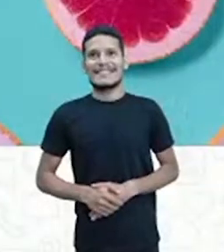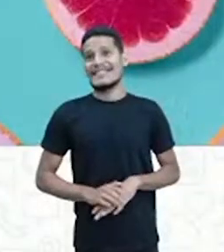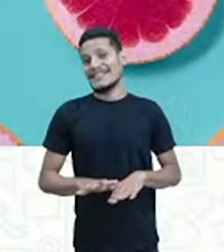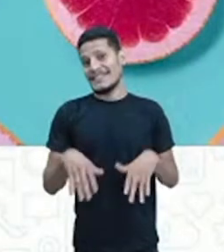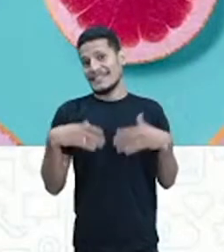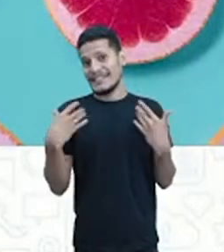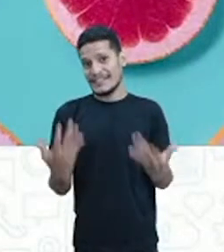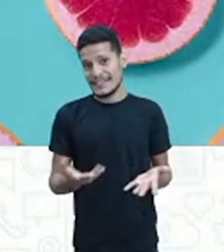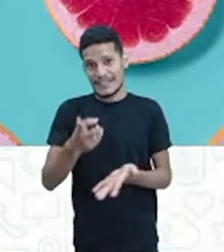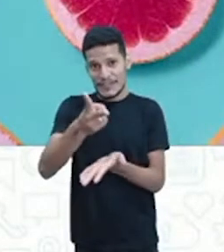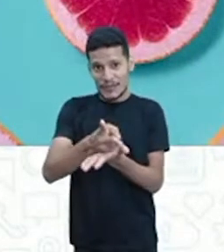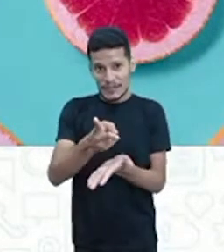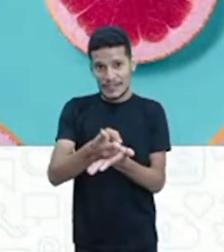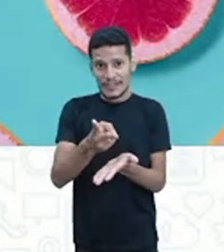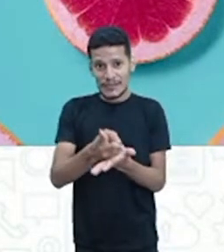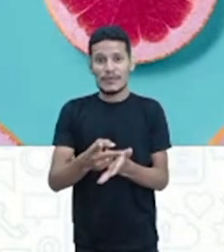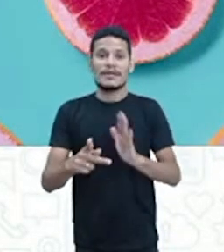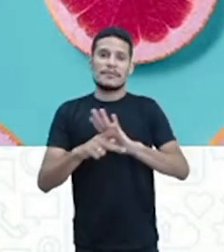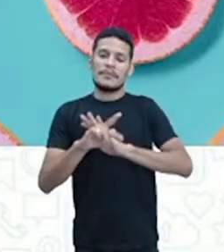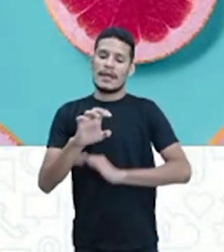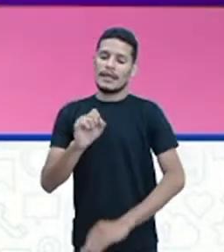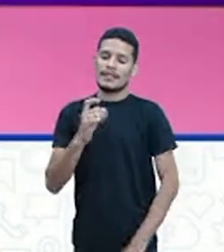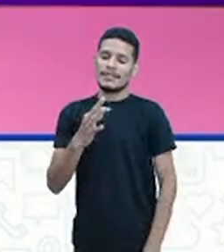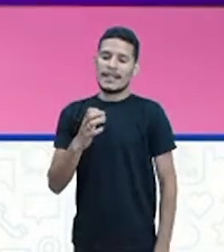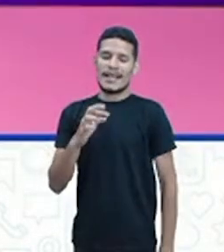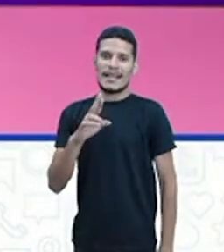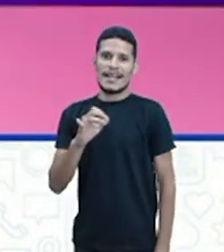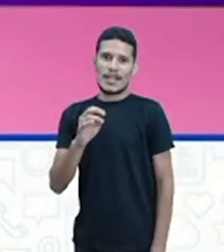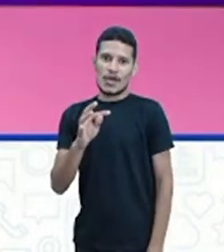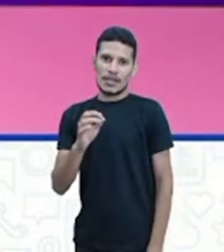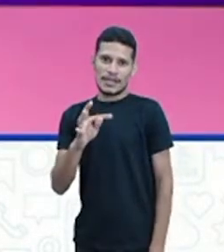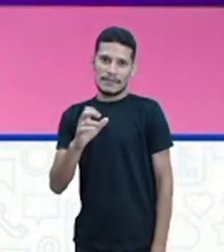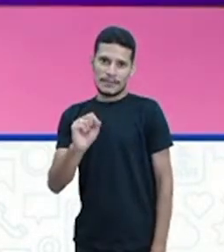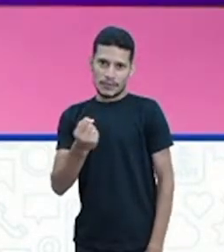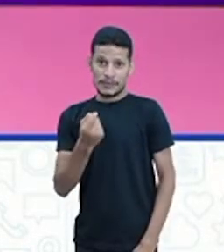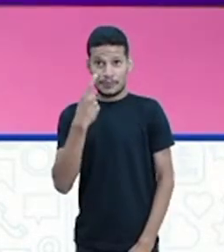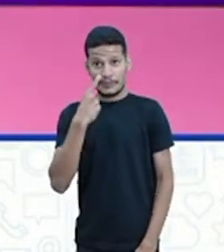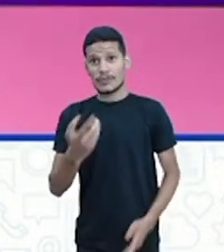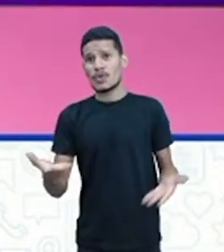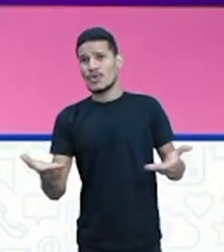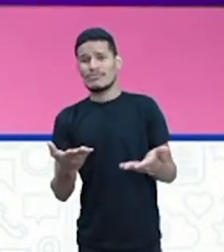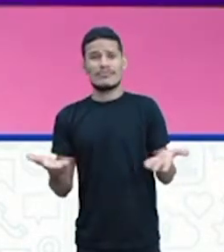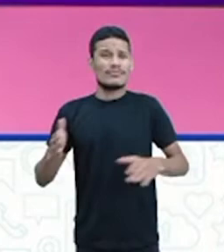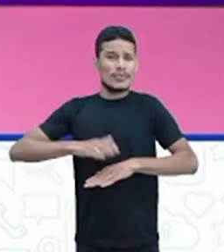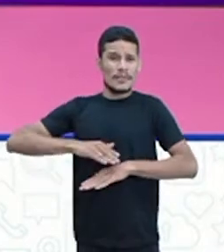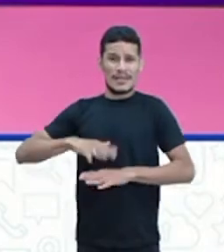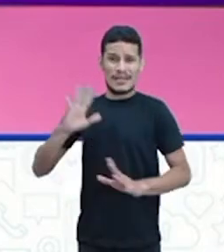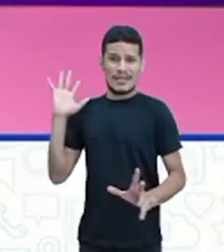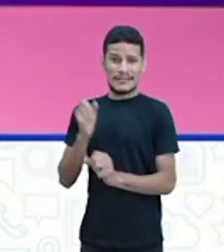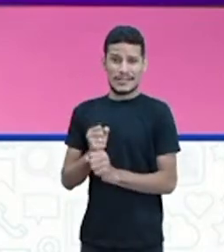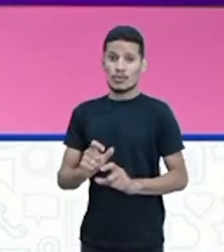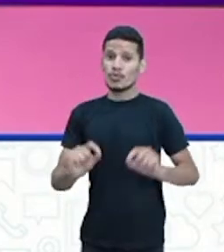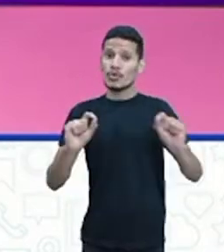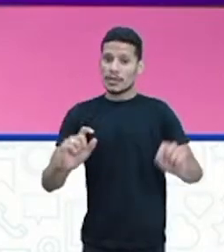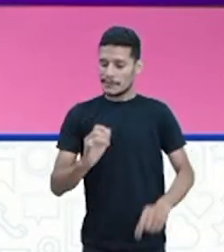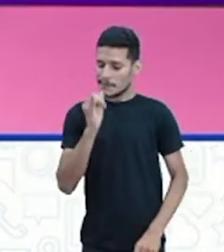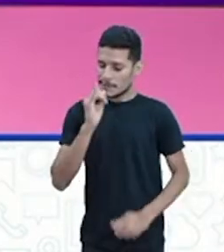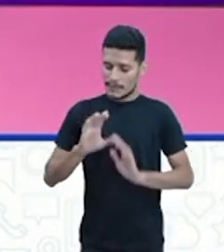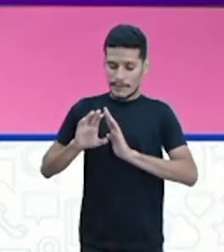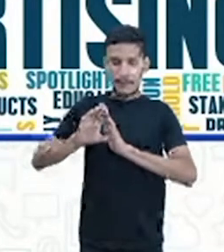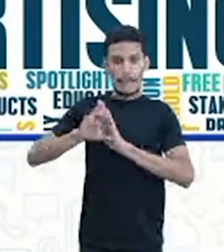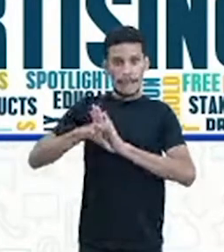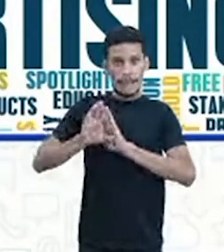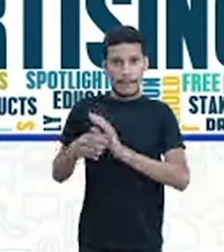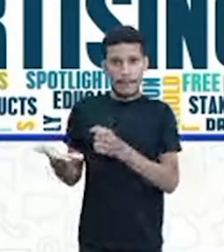Vamos hoje continuar o quê? Estudando estereótipos, não é isso? Então, hora da revisão. Vamos revisar os dois conceitos base,